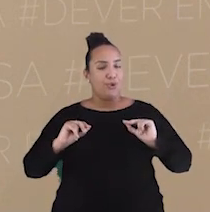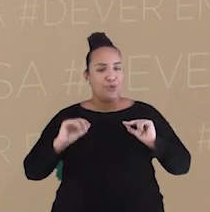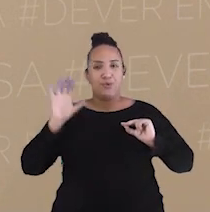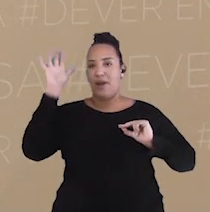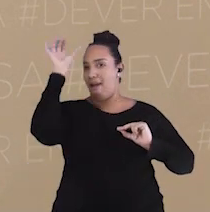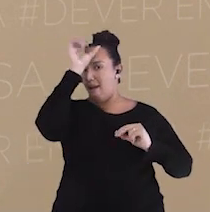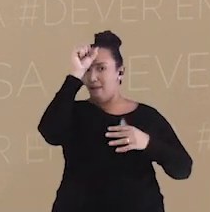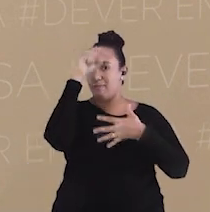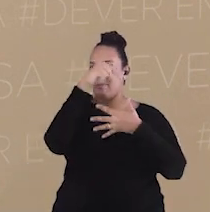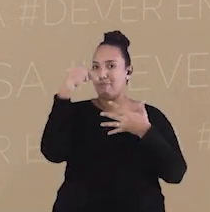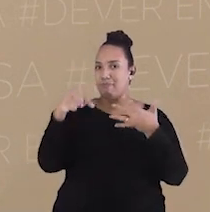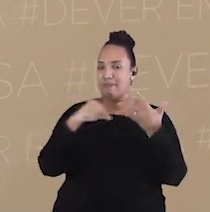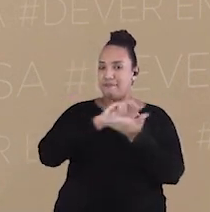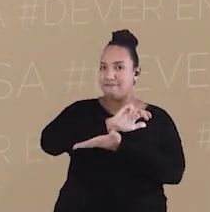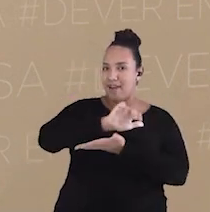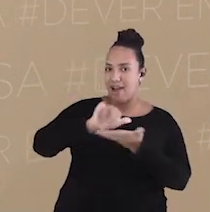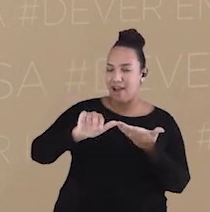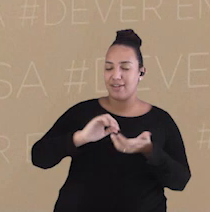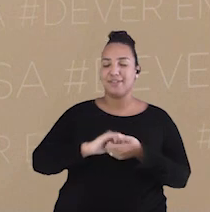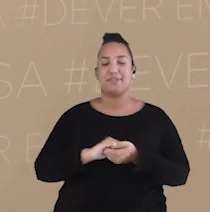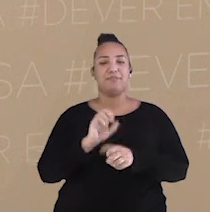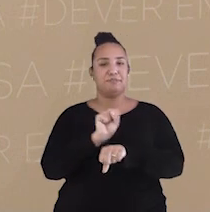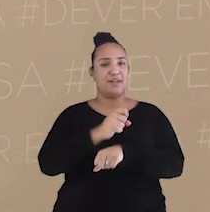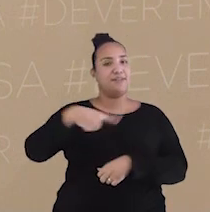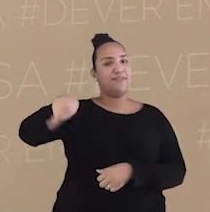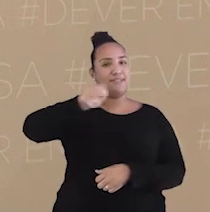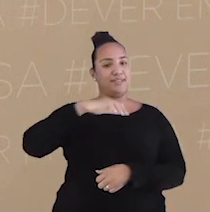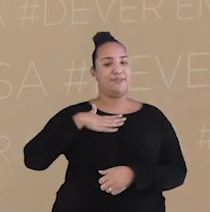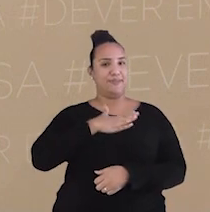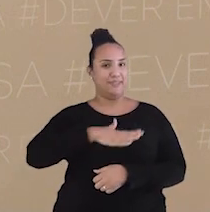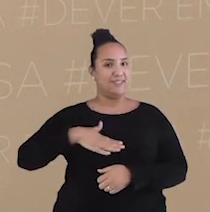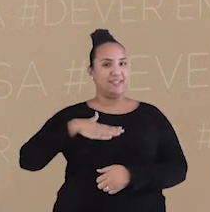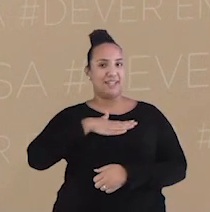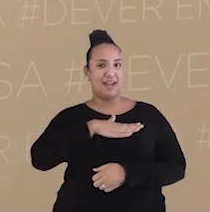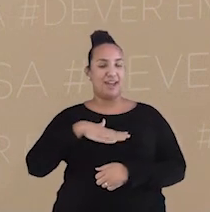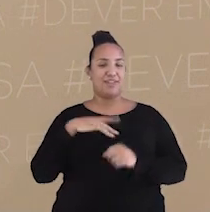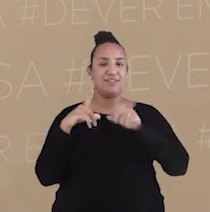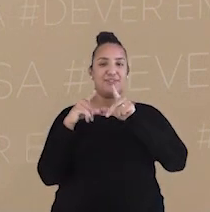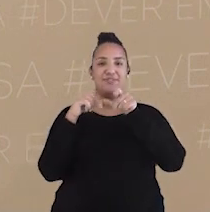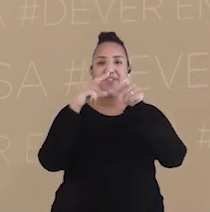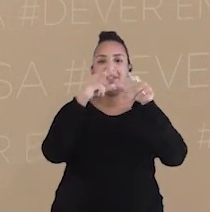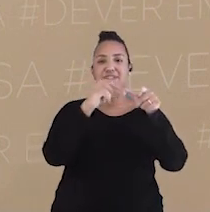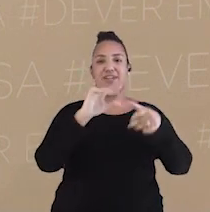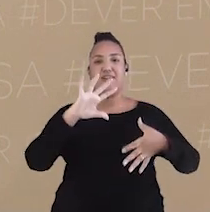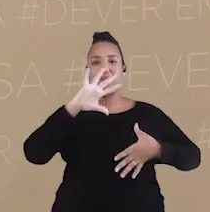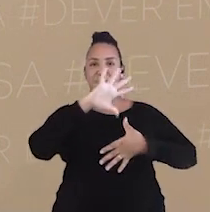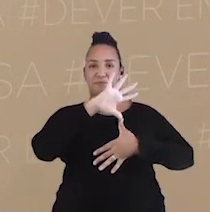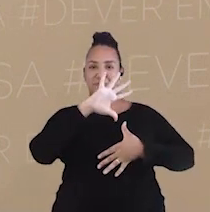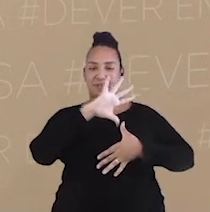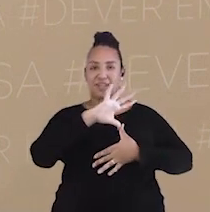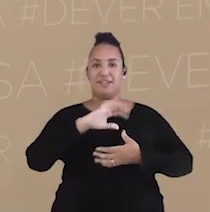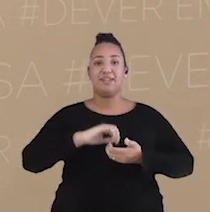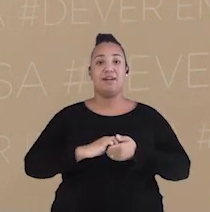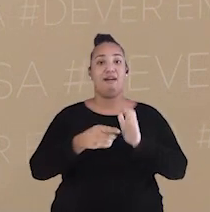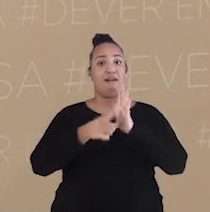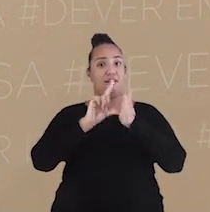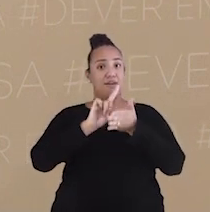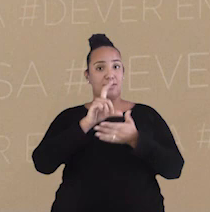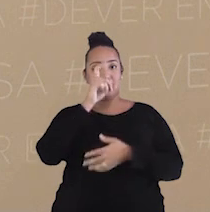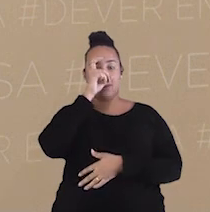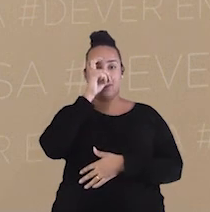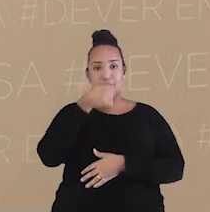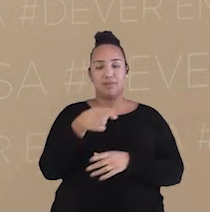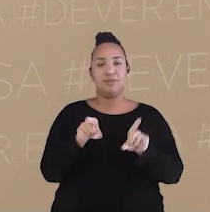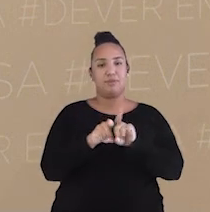Ufa! Hoje a gente viu bastante coisa, hein? Espero que vocês tenham gostado de viajar um pouquinho pela América pré-colombiana